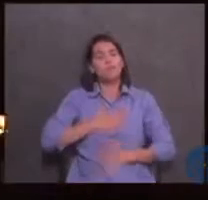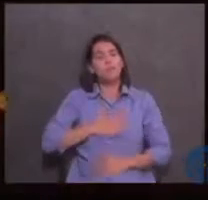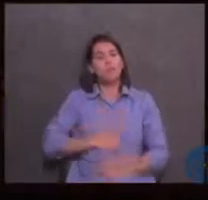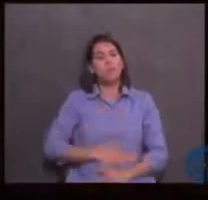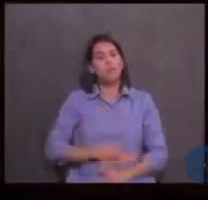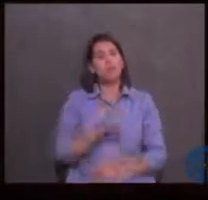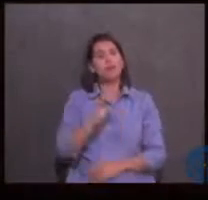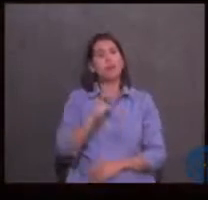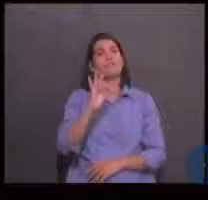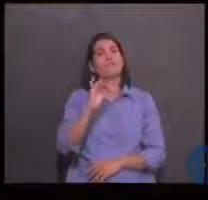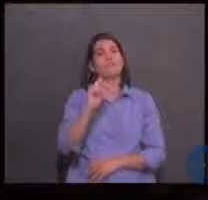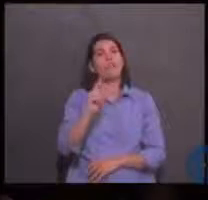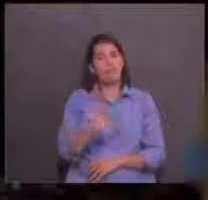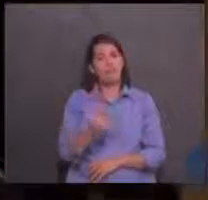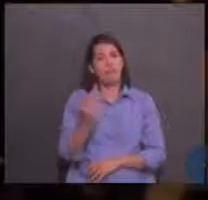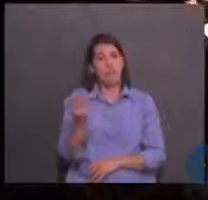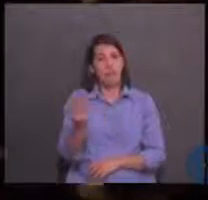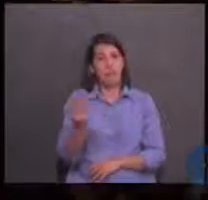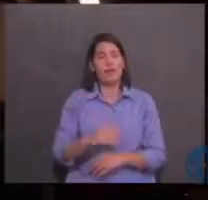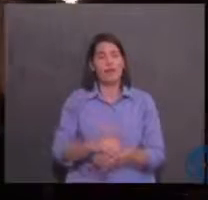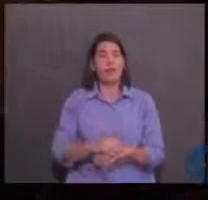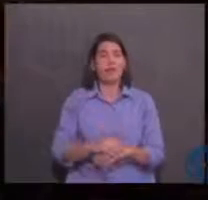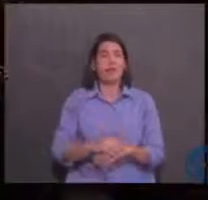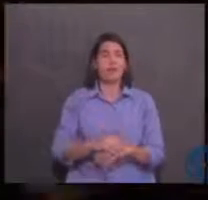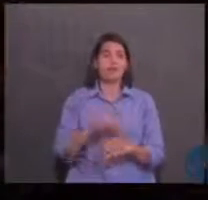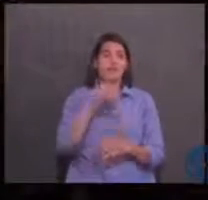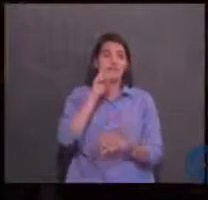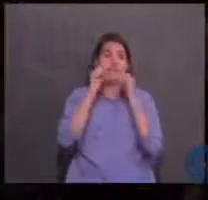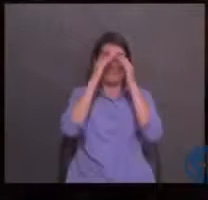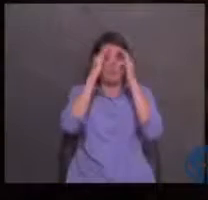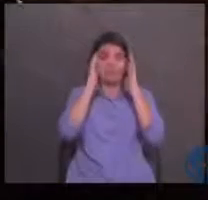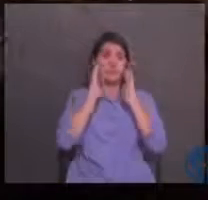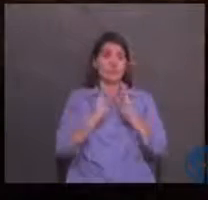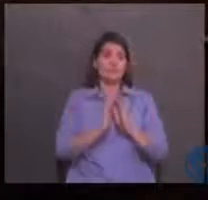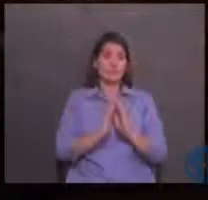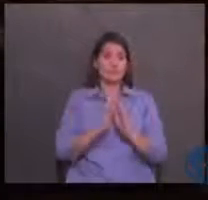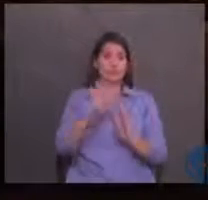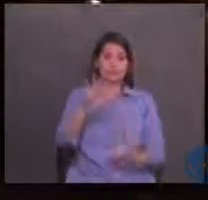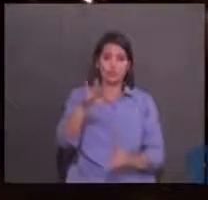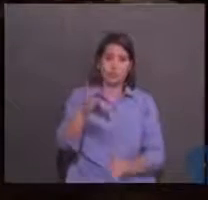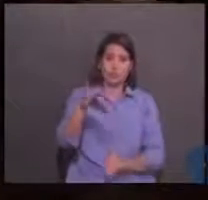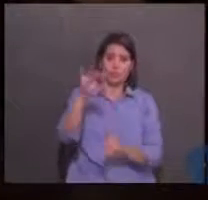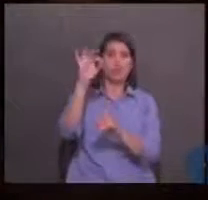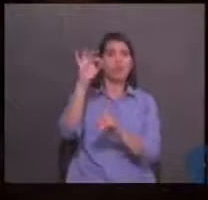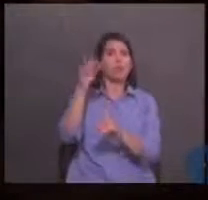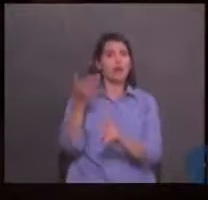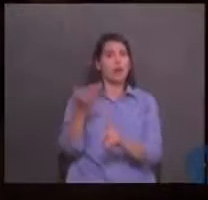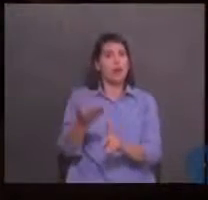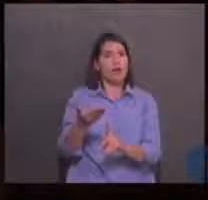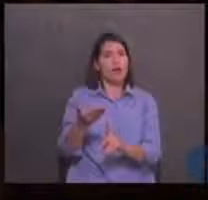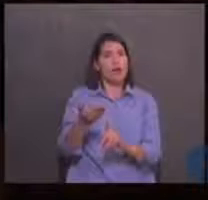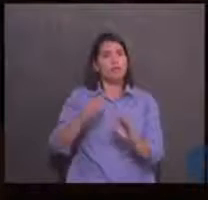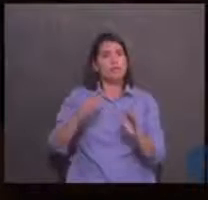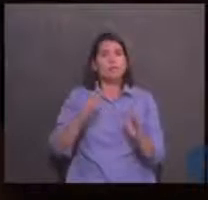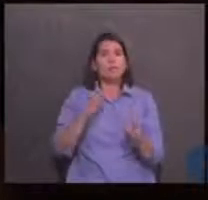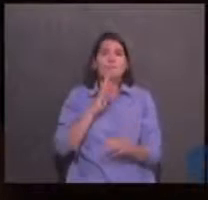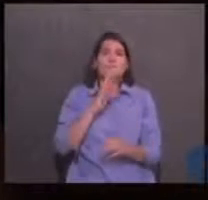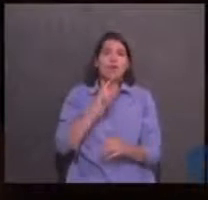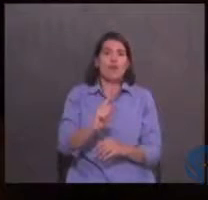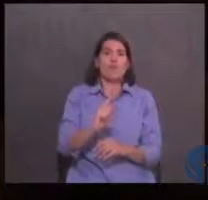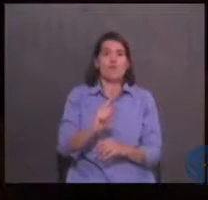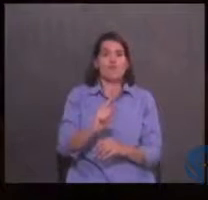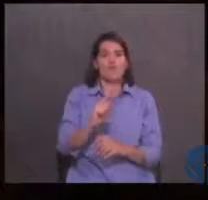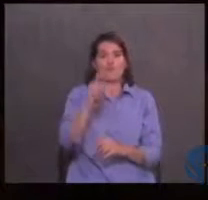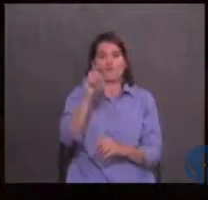Aquela que foi escolhida para ser mãe do Salvador não se deixou abater pelo medo nem pela